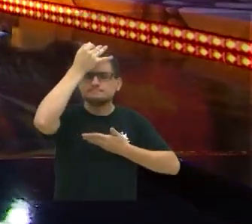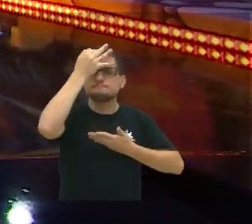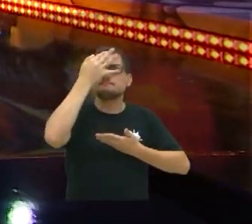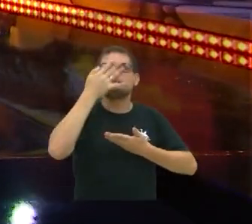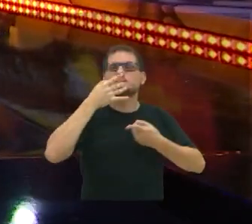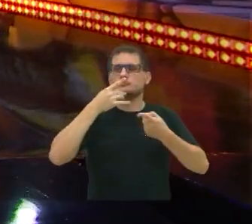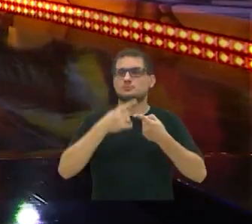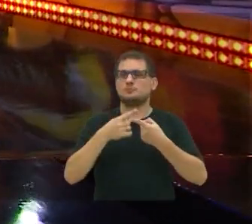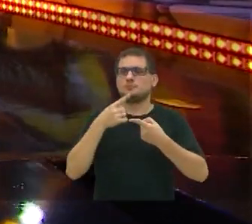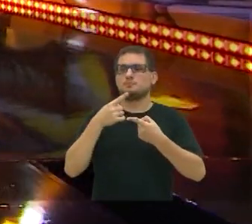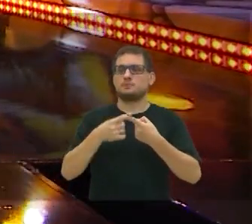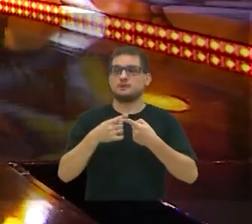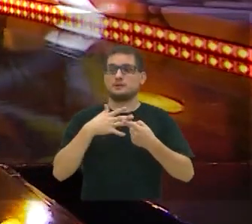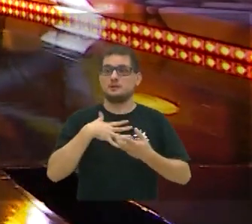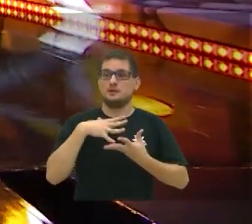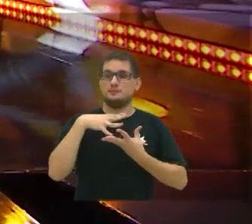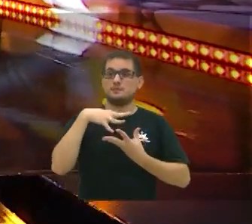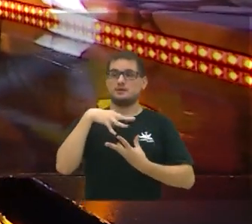alma